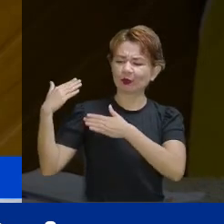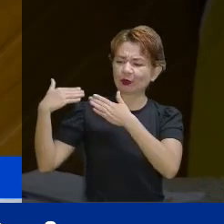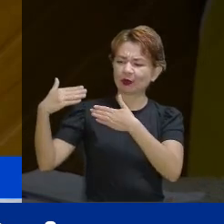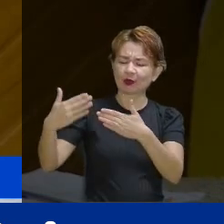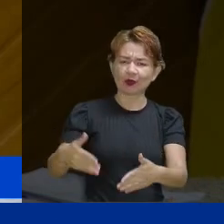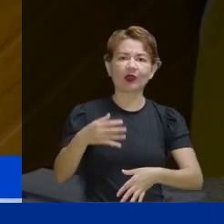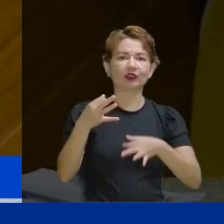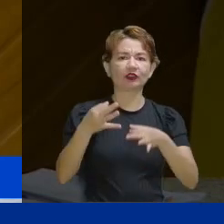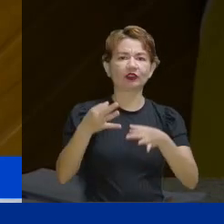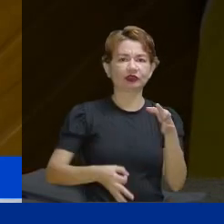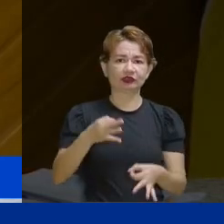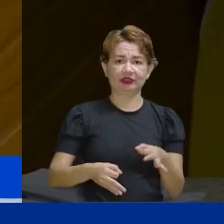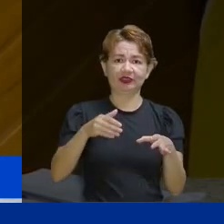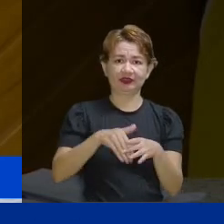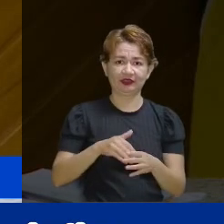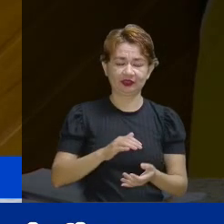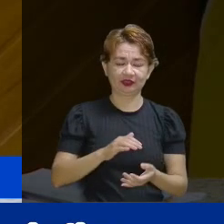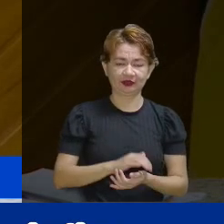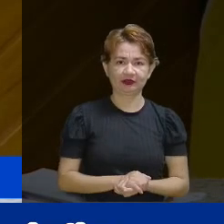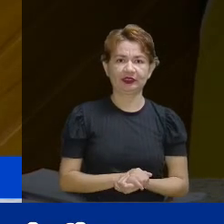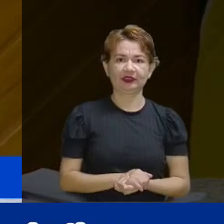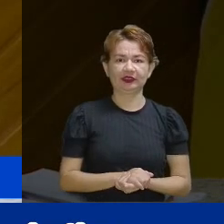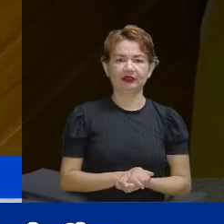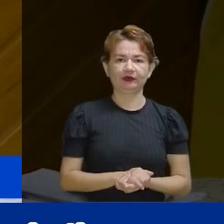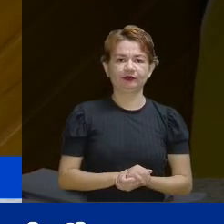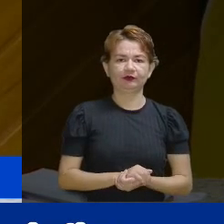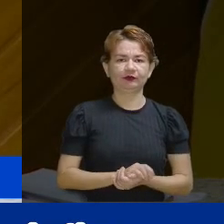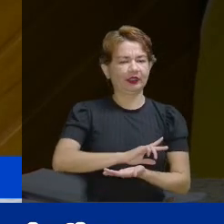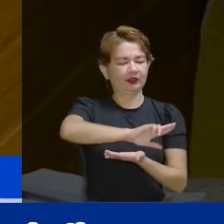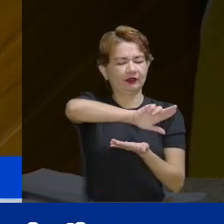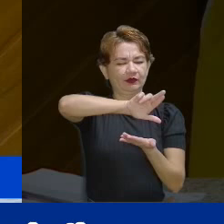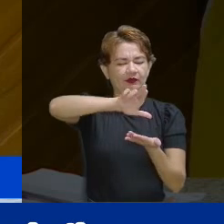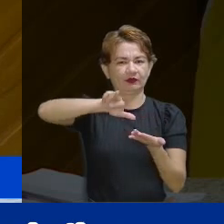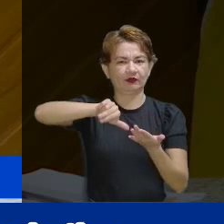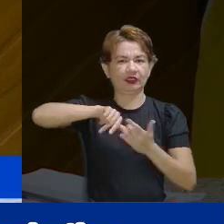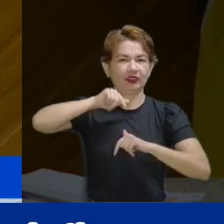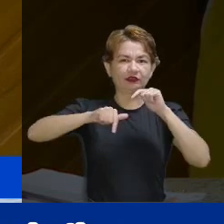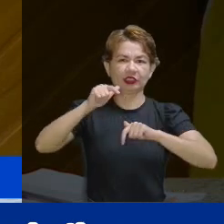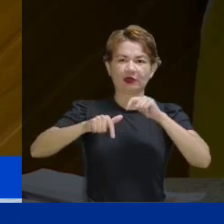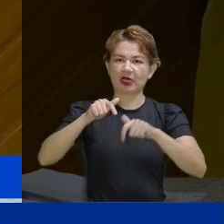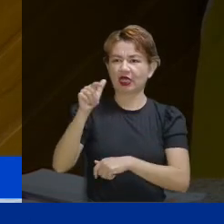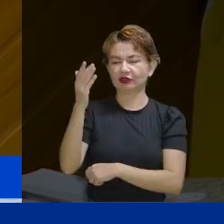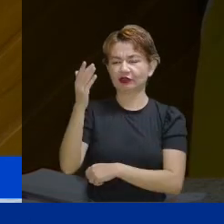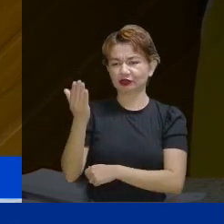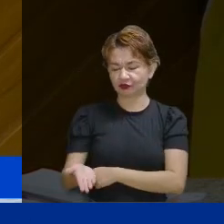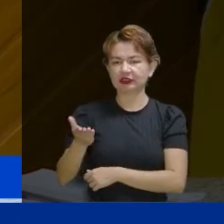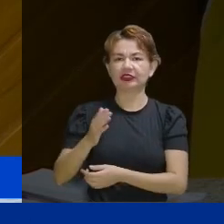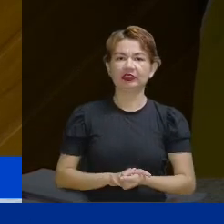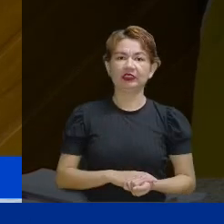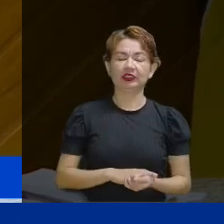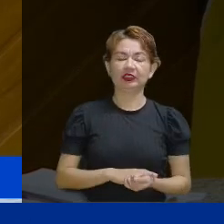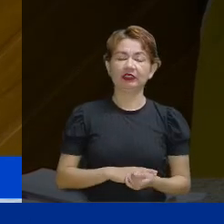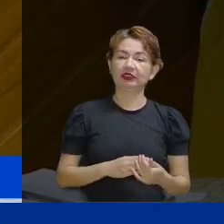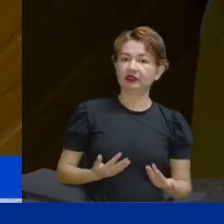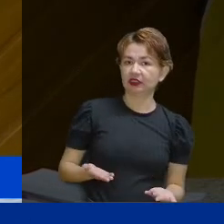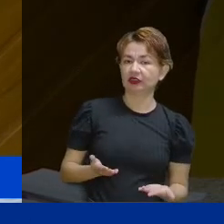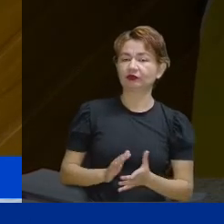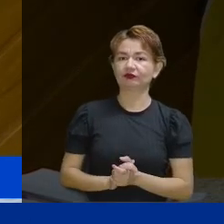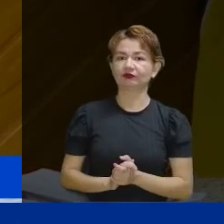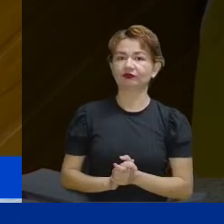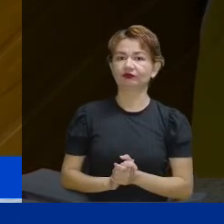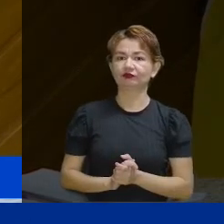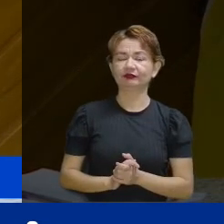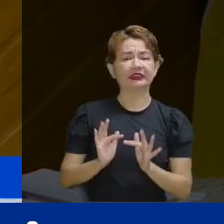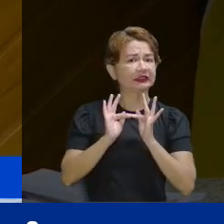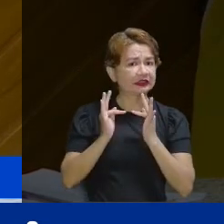Justiça Eleitoral, nos diversas ocupações que o senhor teve perante a Justiça Eleitoral. Então,